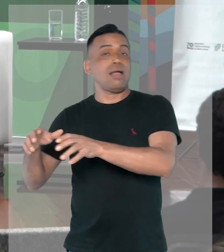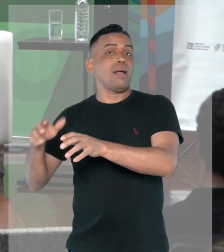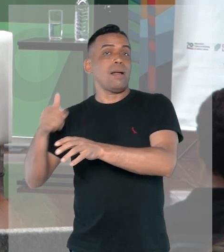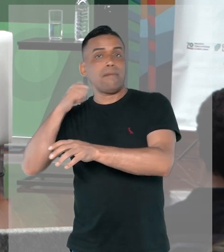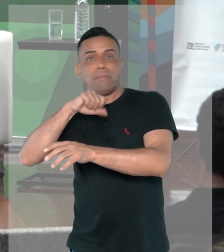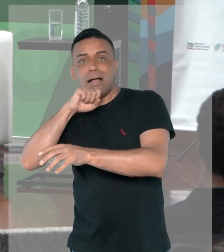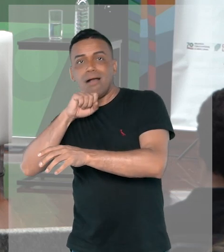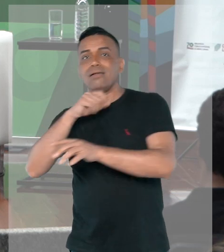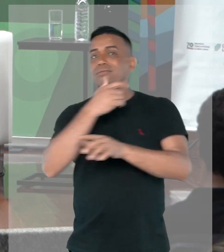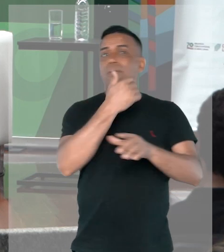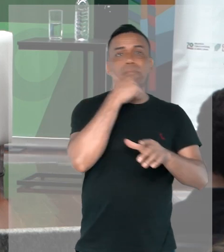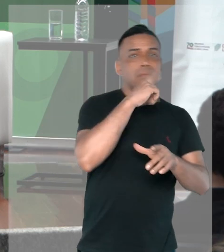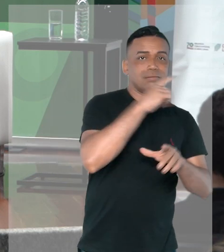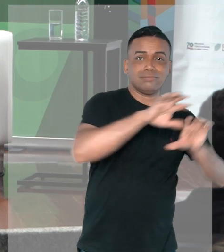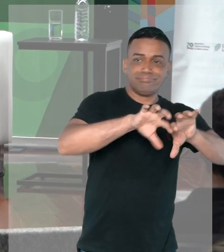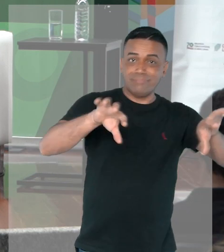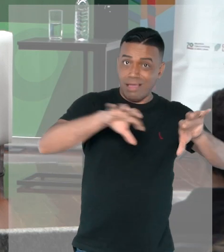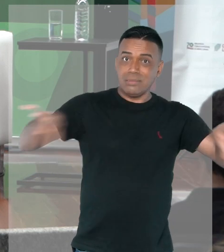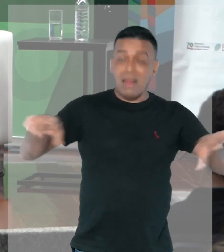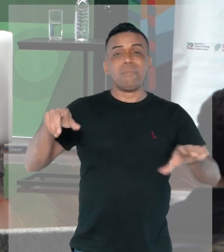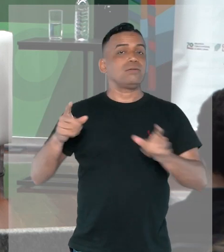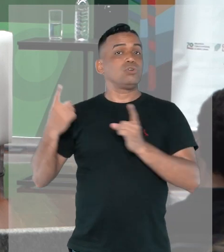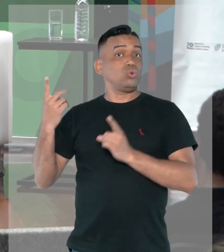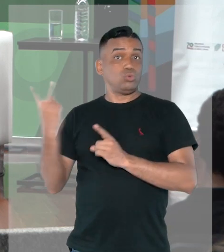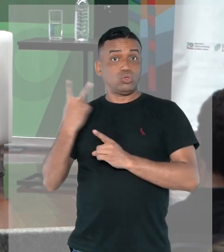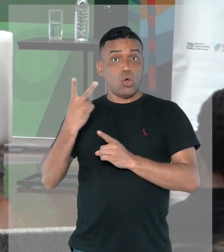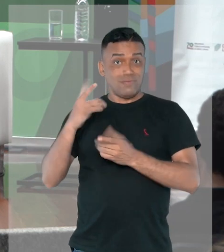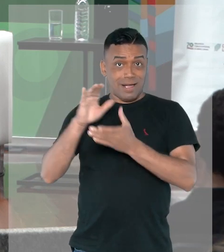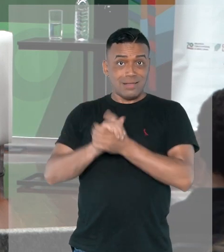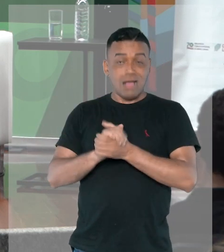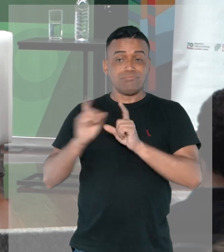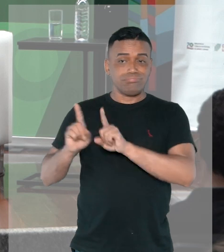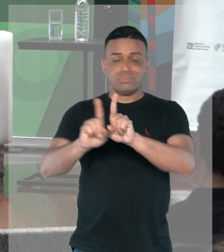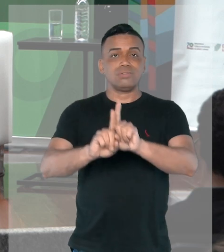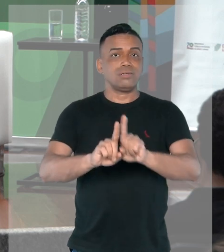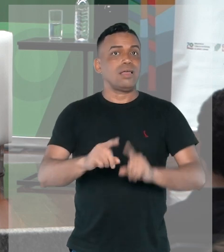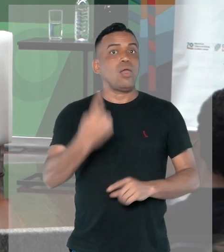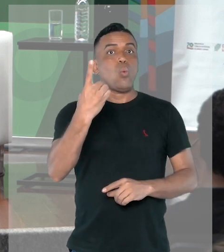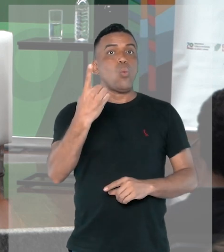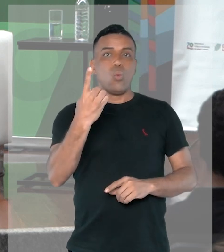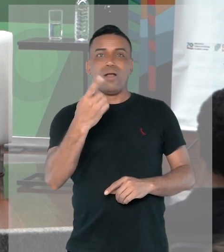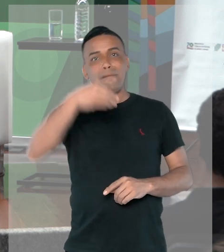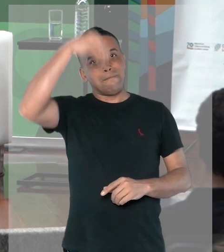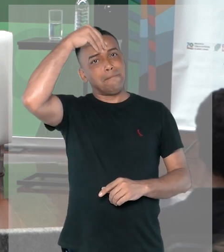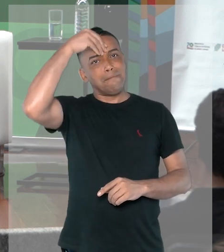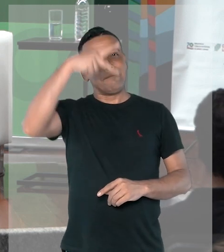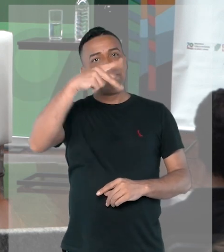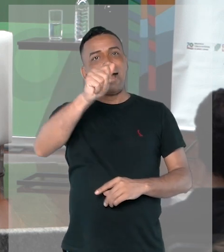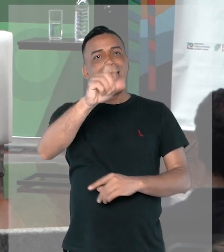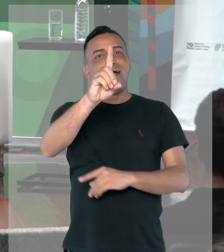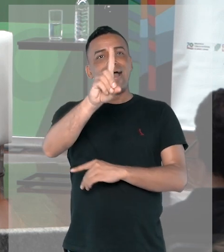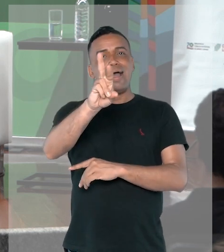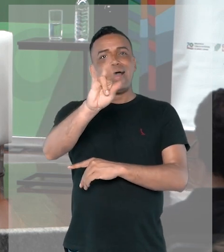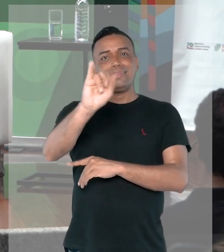mãe, mas os noivos entram juntos. E o padrinho de casamento é um casal de padrinhos. E esse casal de